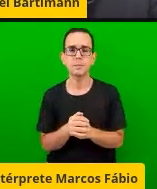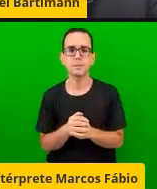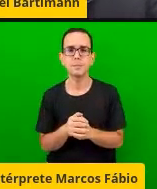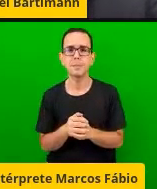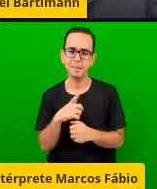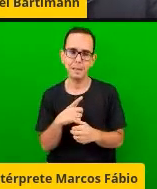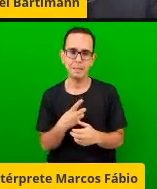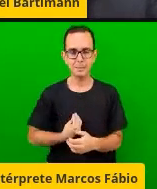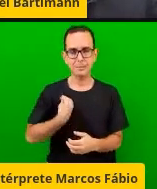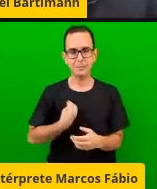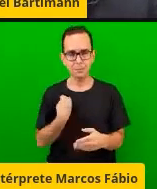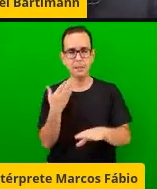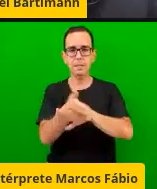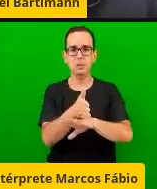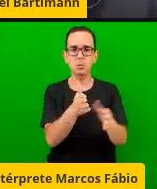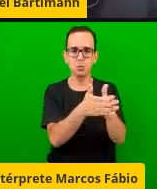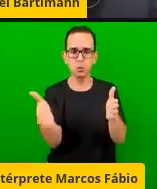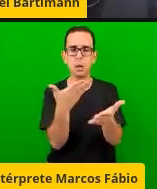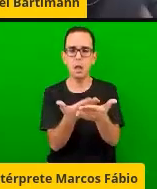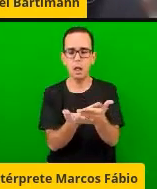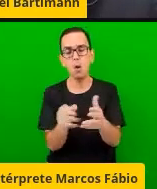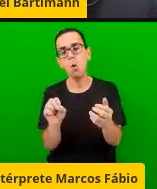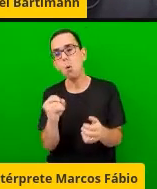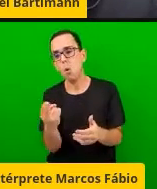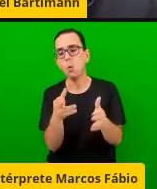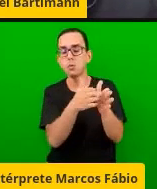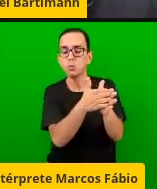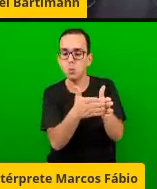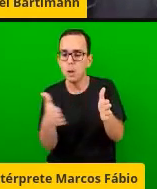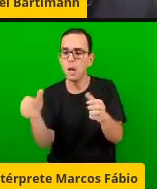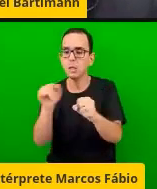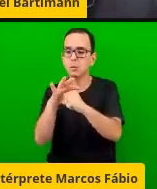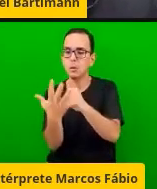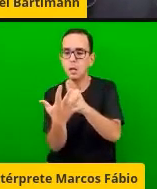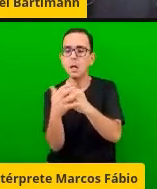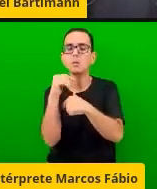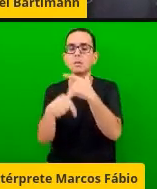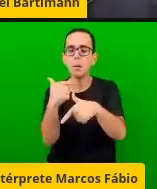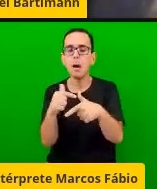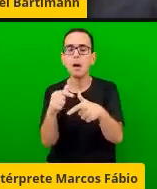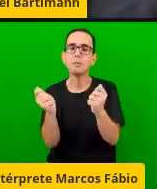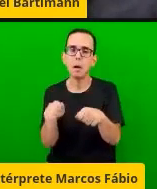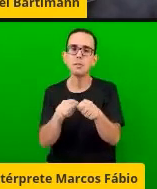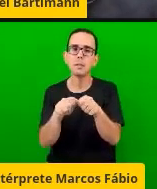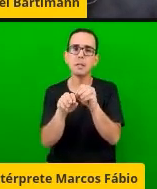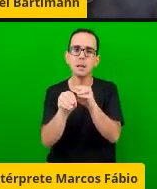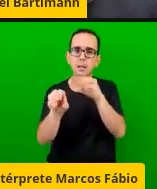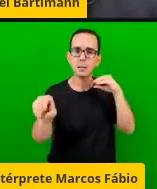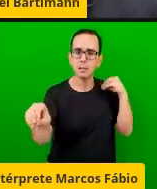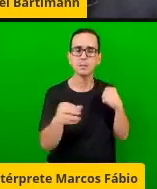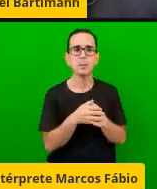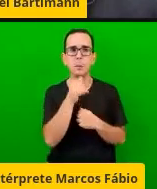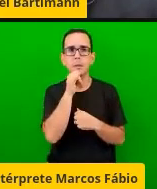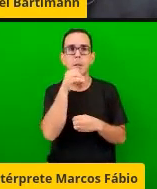presencialmente, no retorno às aulas, ou agora, durante a pandemia, nos trabalhos feitos de maneira remota. Eleições nos Estados